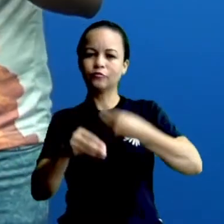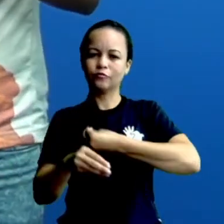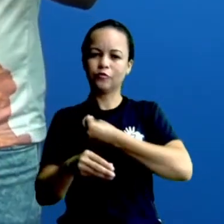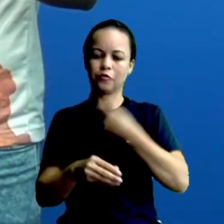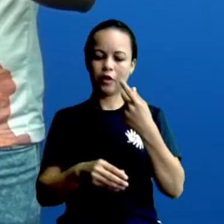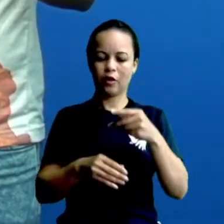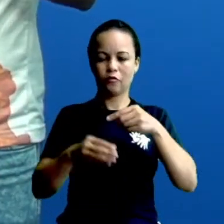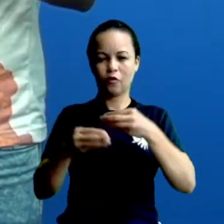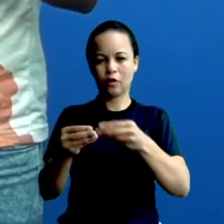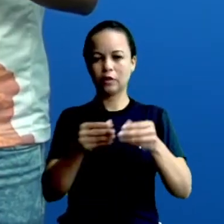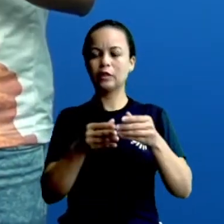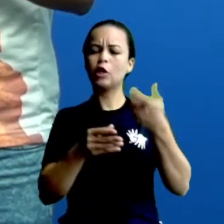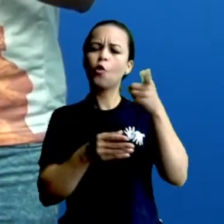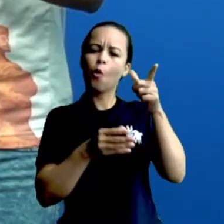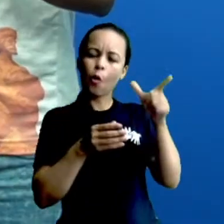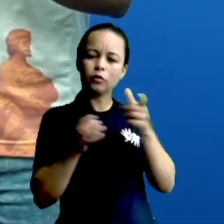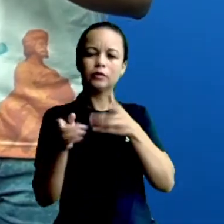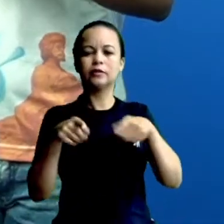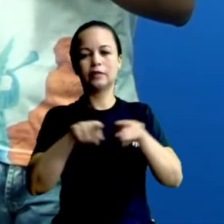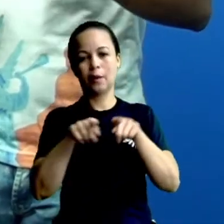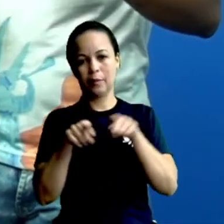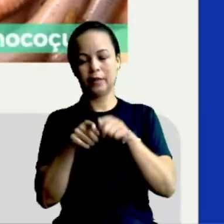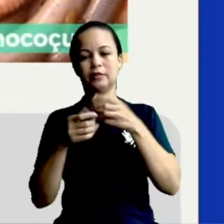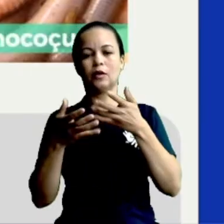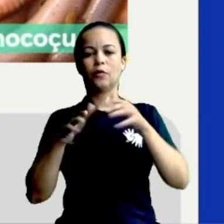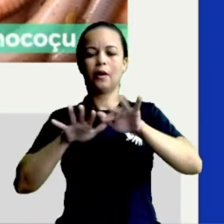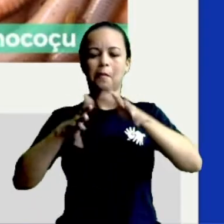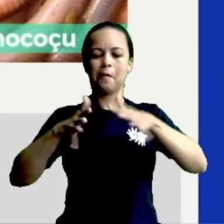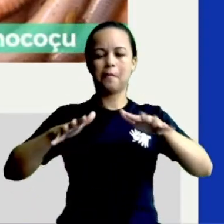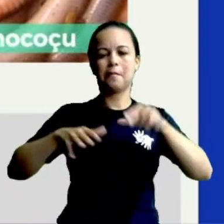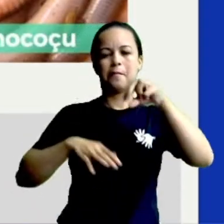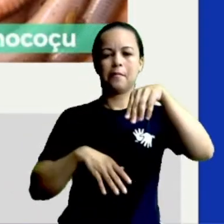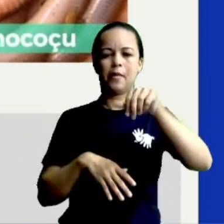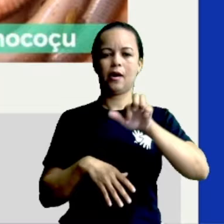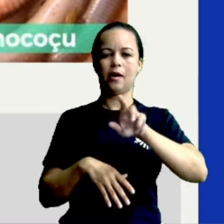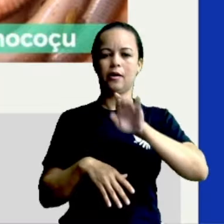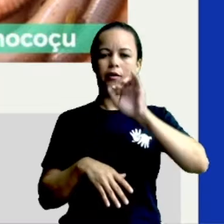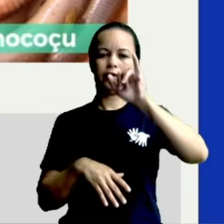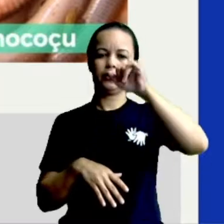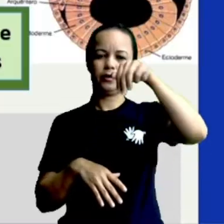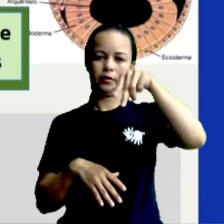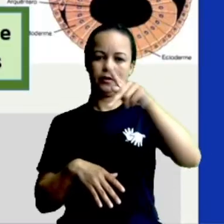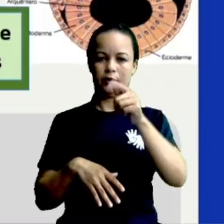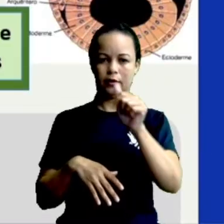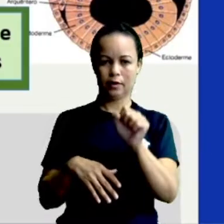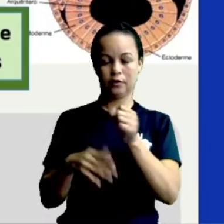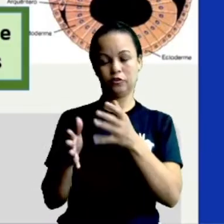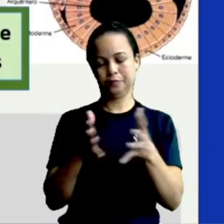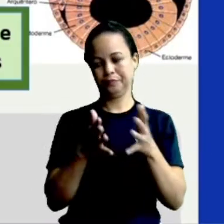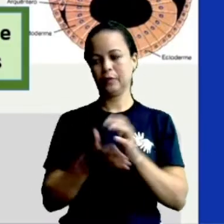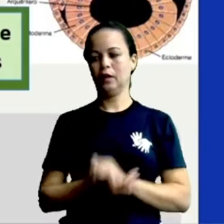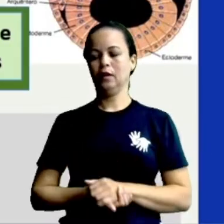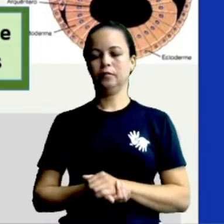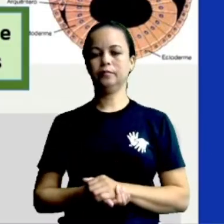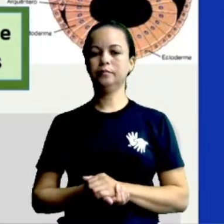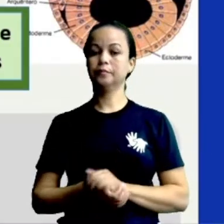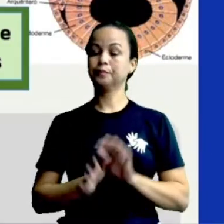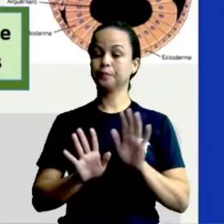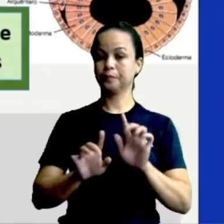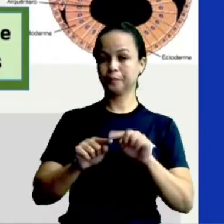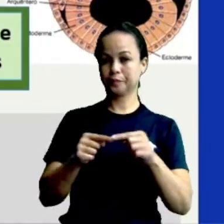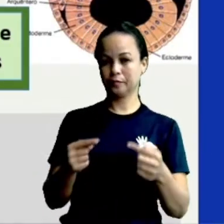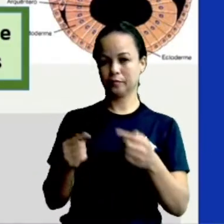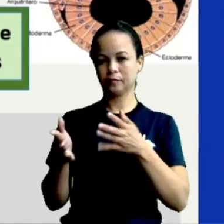espécies são marinhas, como podemos ver, os nereis, os tubifexes. Mas vamos